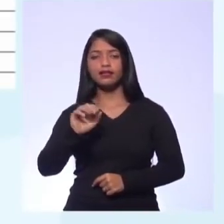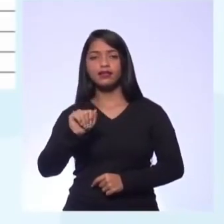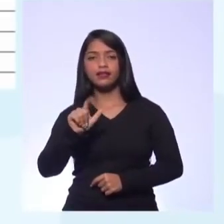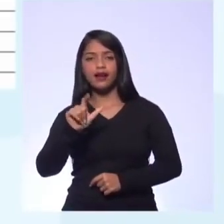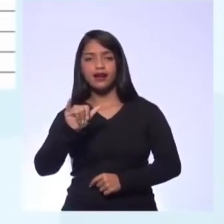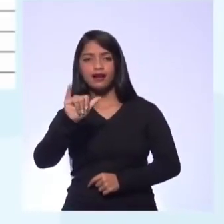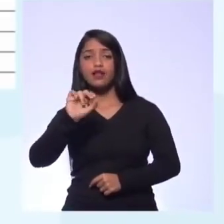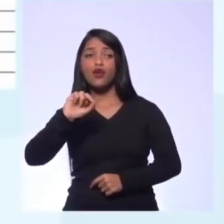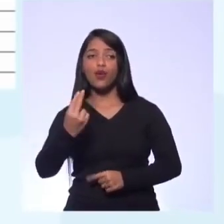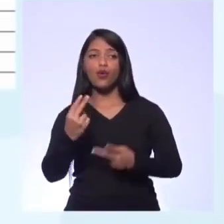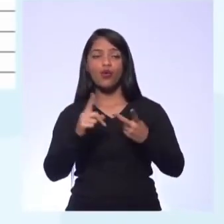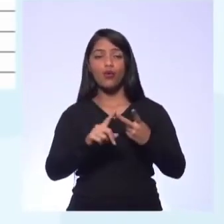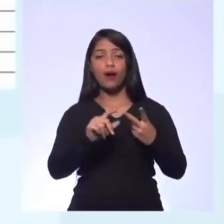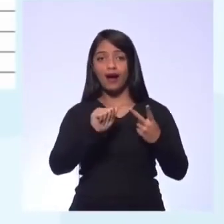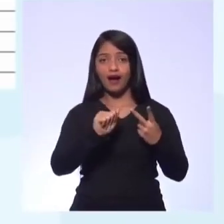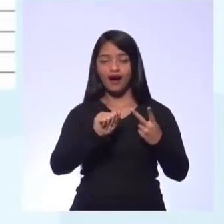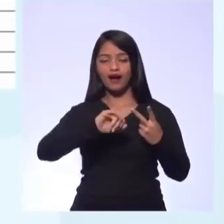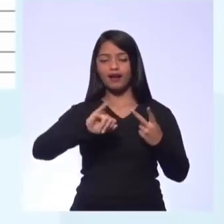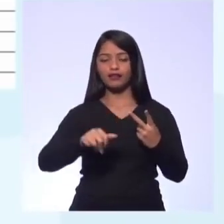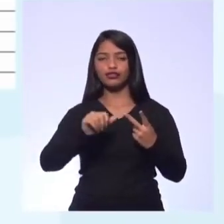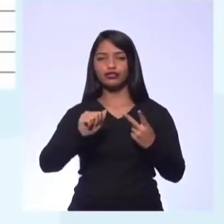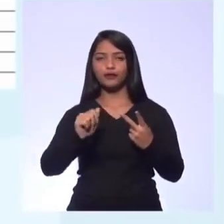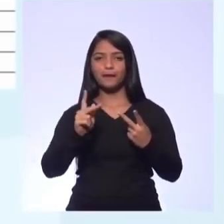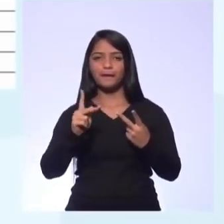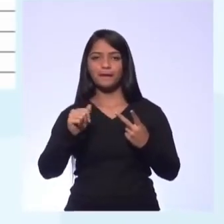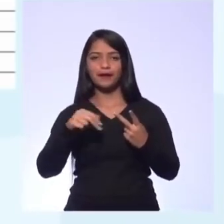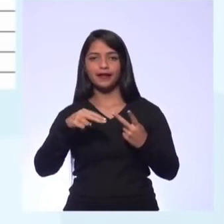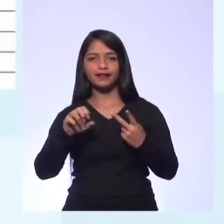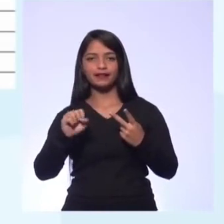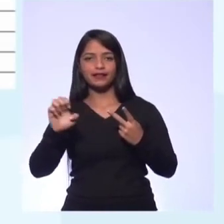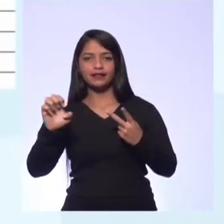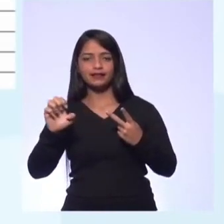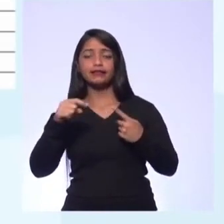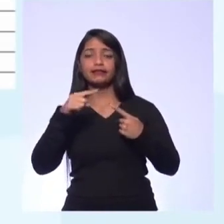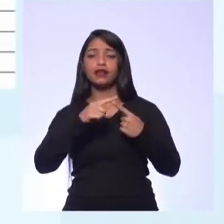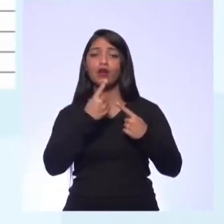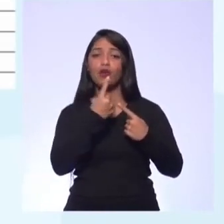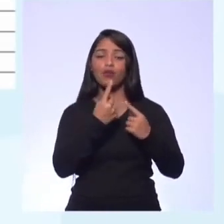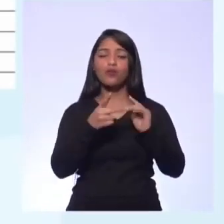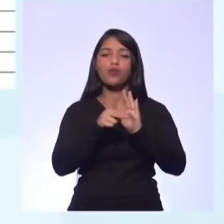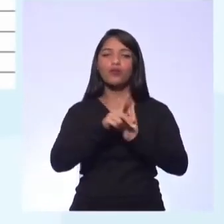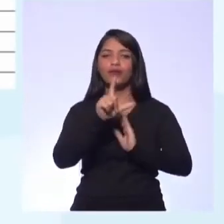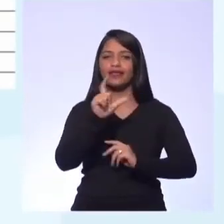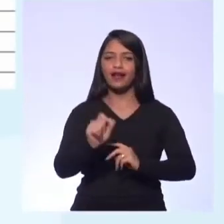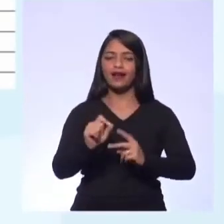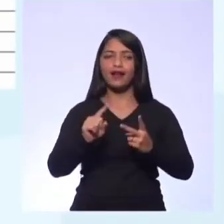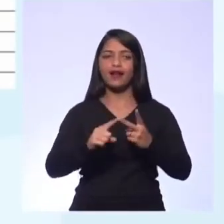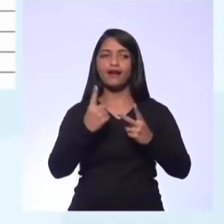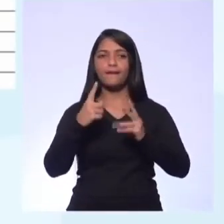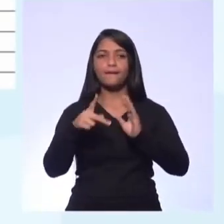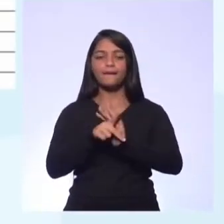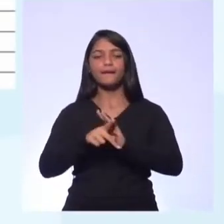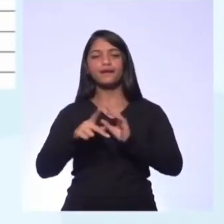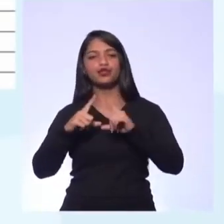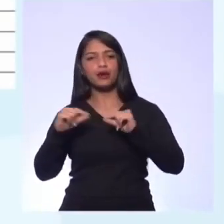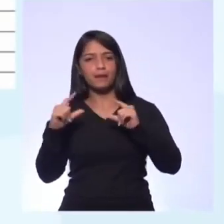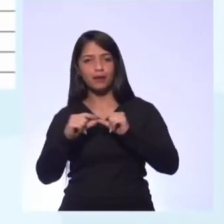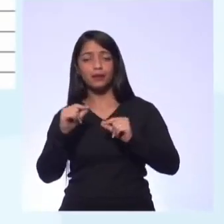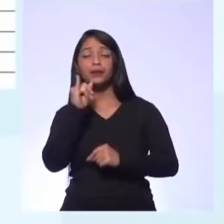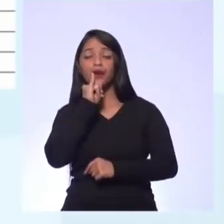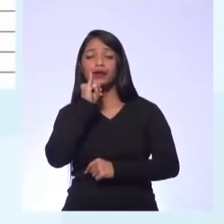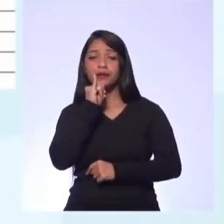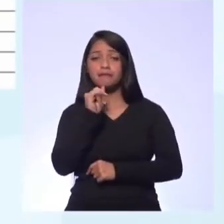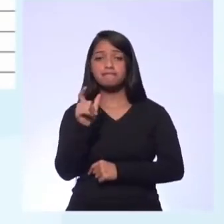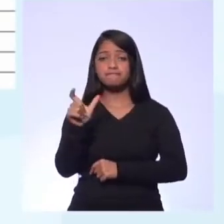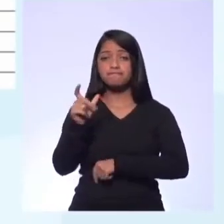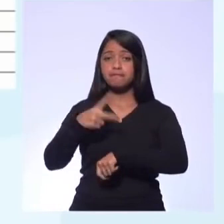Então, por que tem an Italian? Tem um prato japonês, um prato italiano. Se a nacionalidade começar com a vogal, você